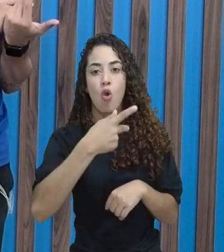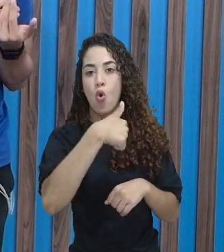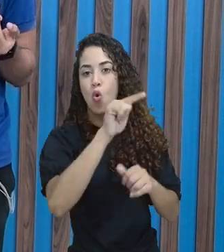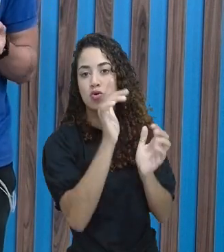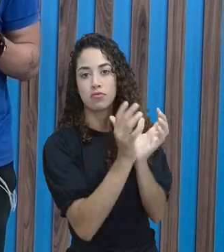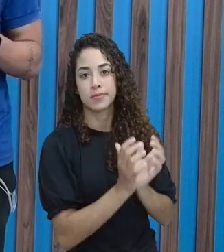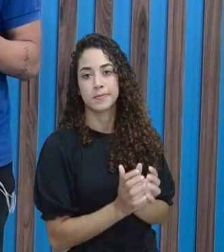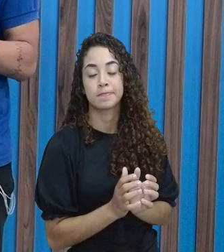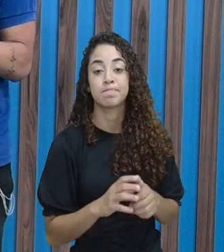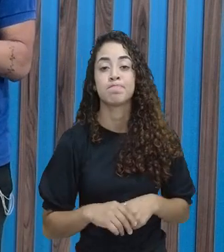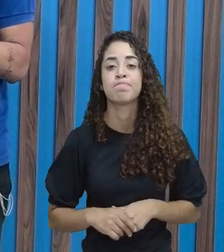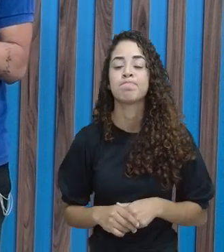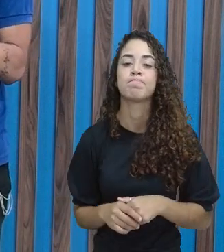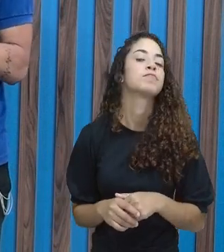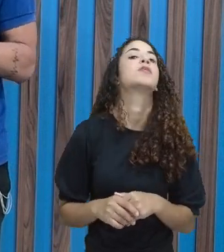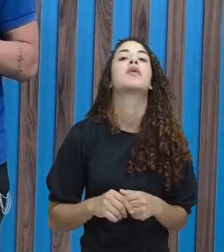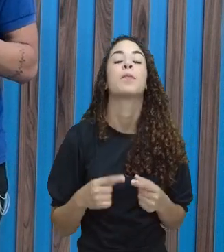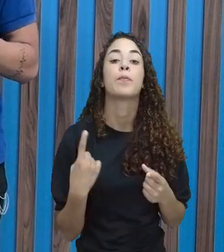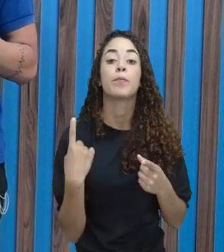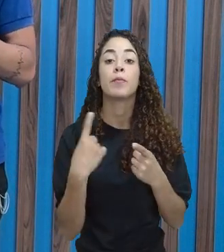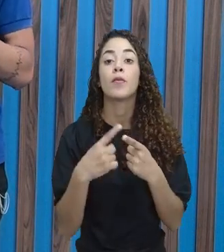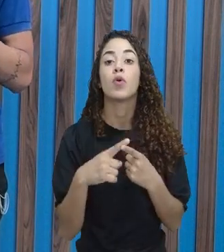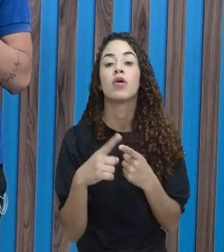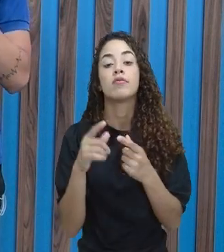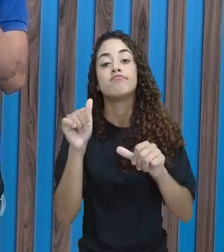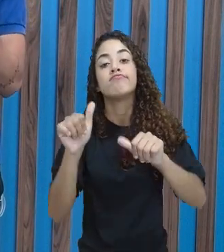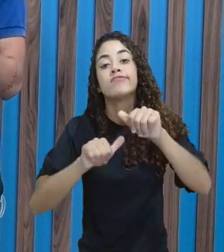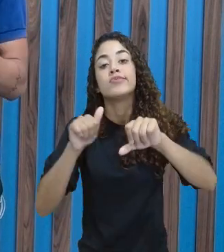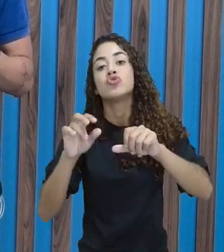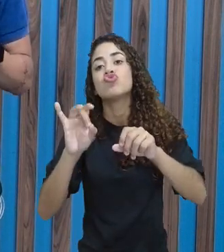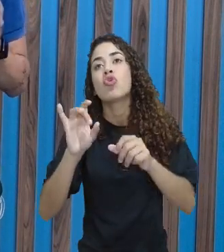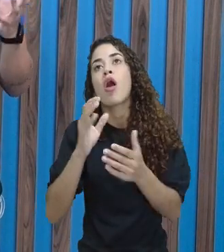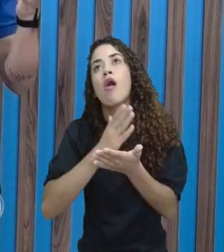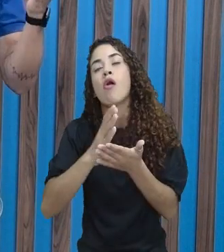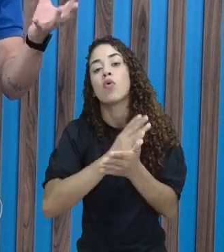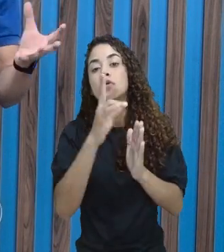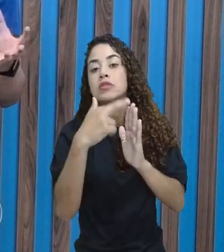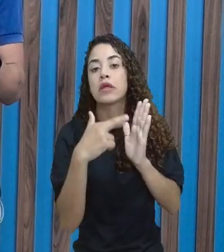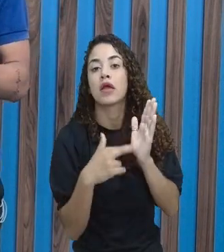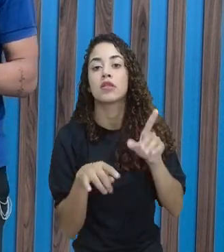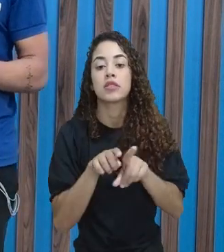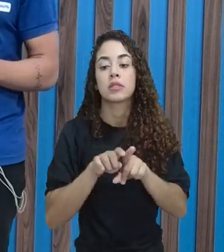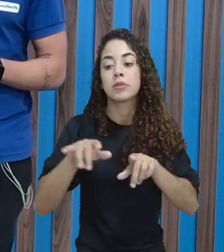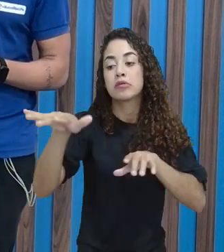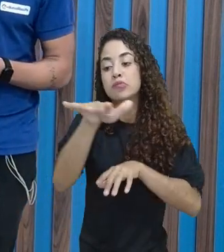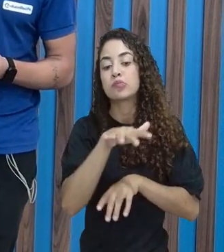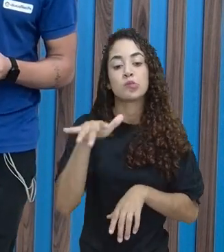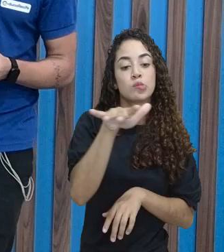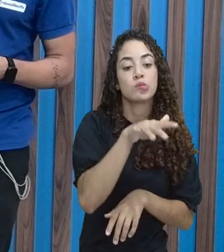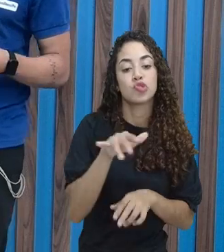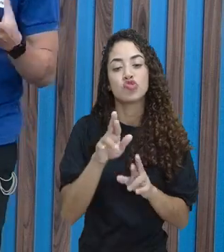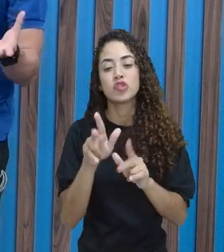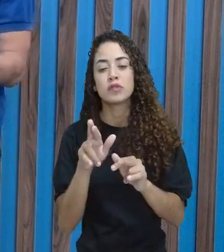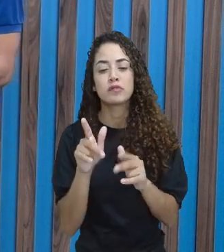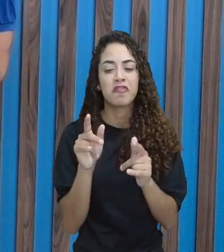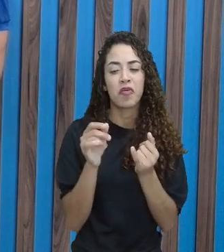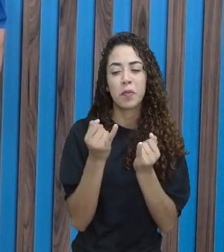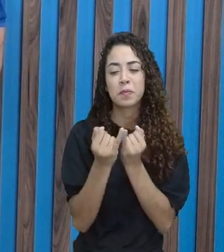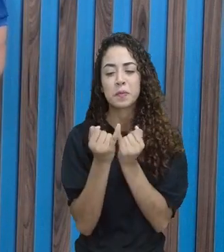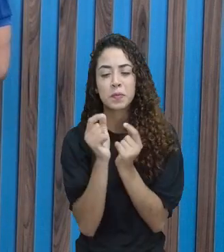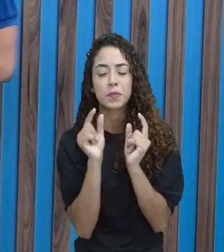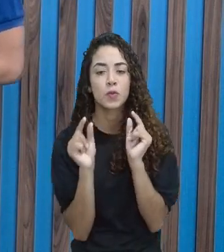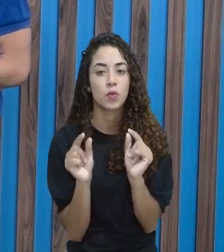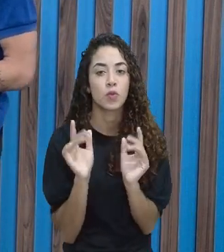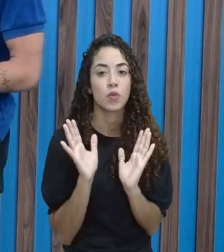classificações, porque deles mudam só algumas regras, né? Alguns espaços, como são e onde são